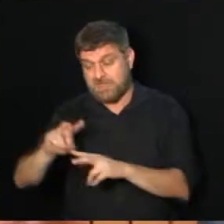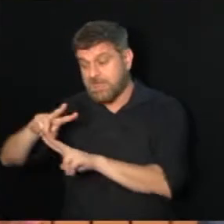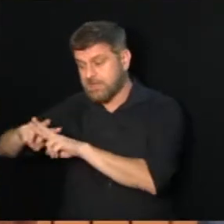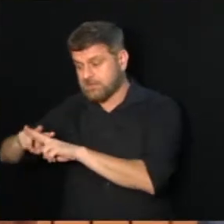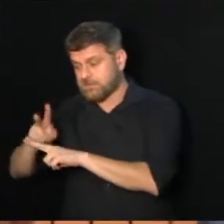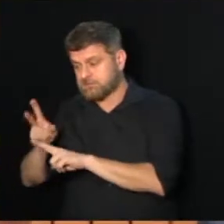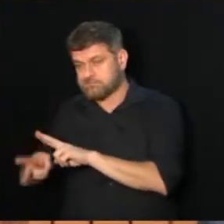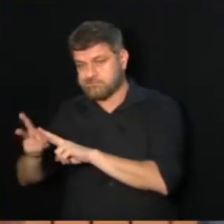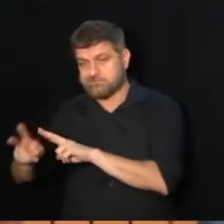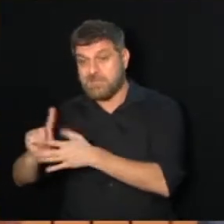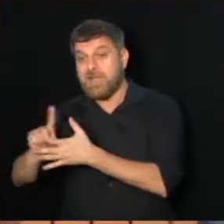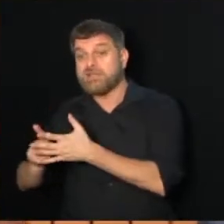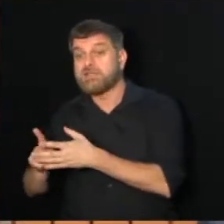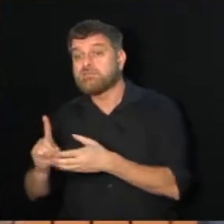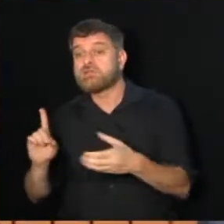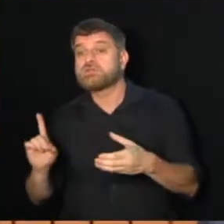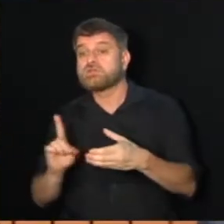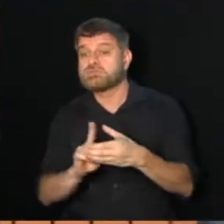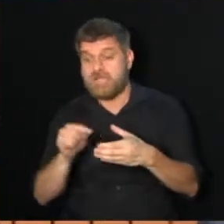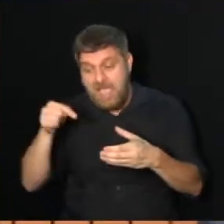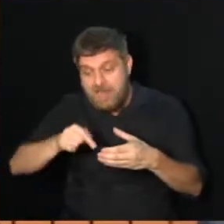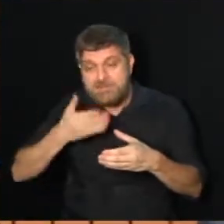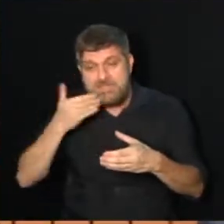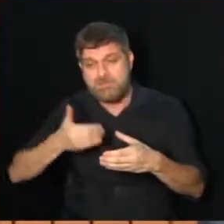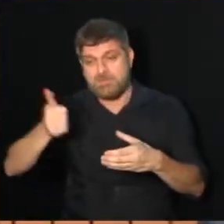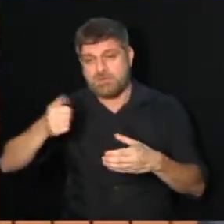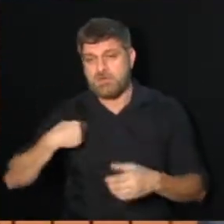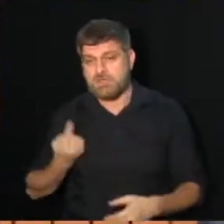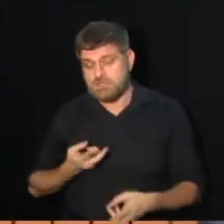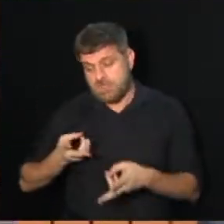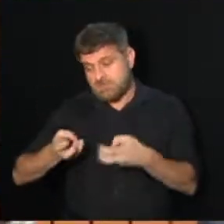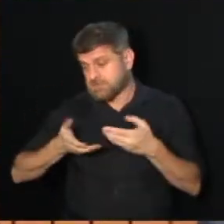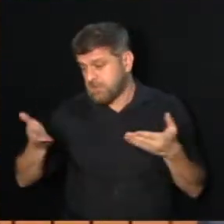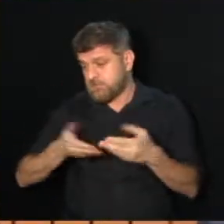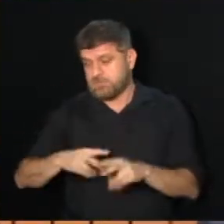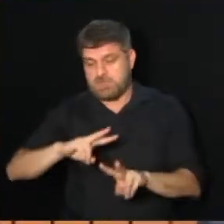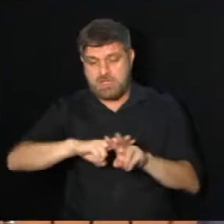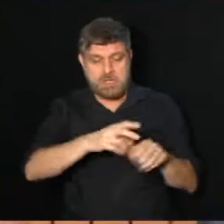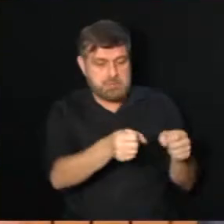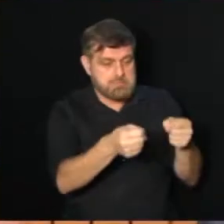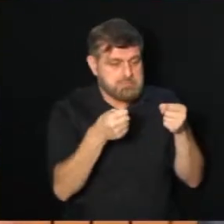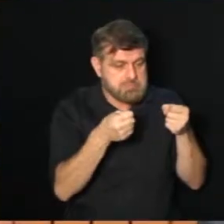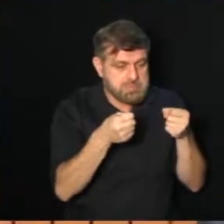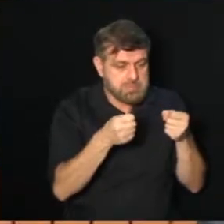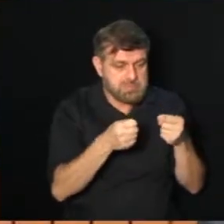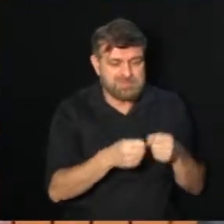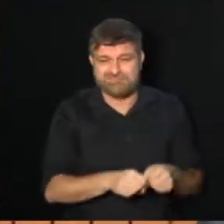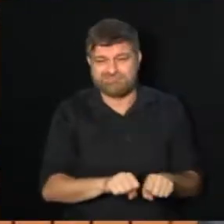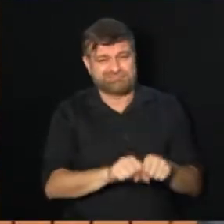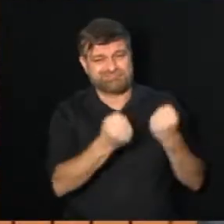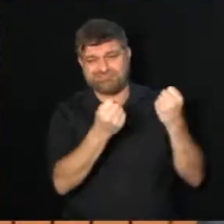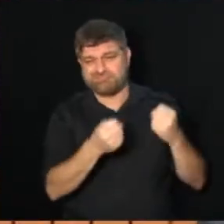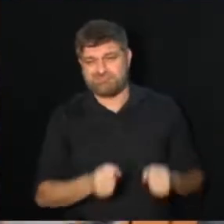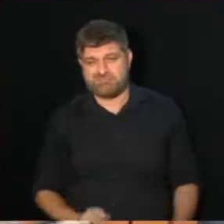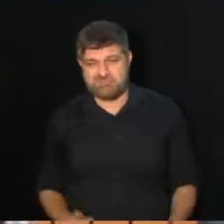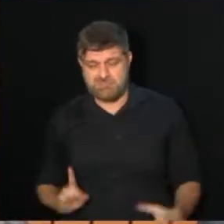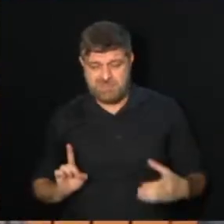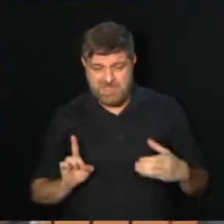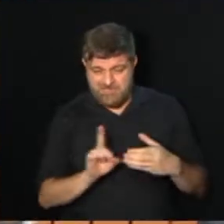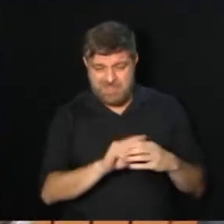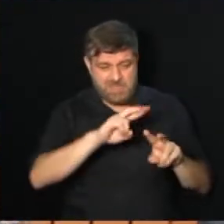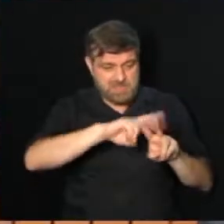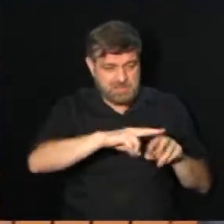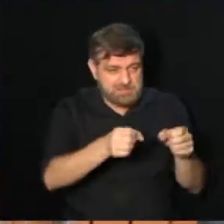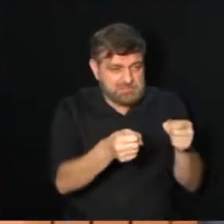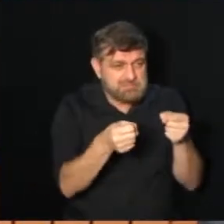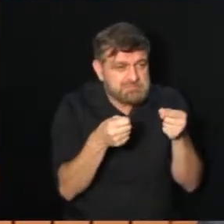ele tem que voltar um pouco melhor. E o que nós temos visto hoje no sistema prisional, que é totalmente falido. O indivíduo entra por uma determinada